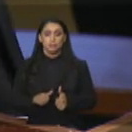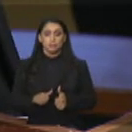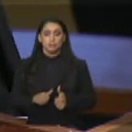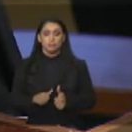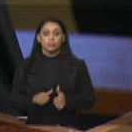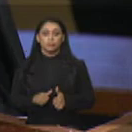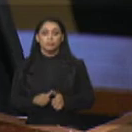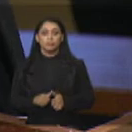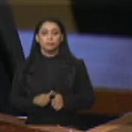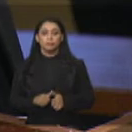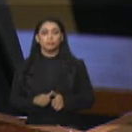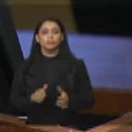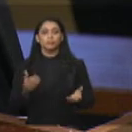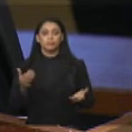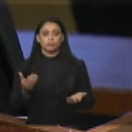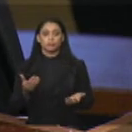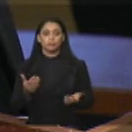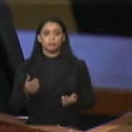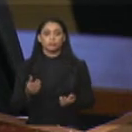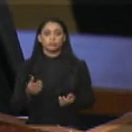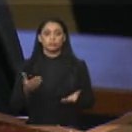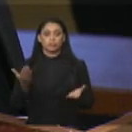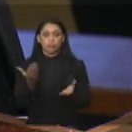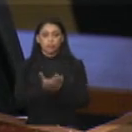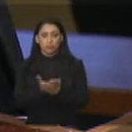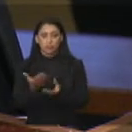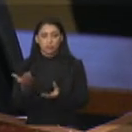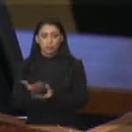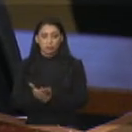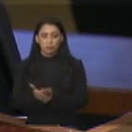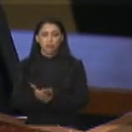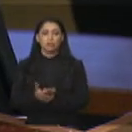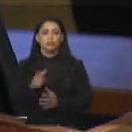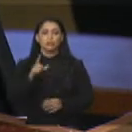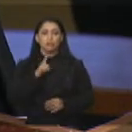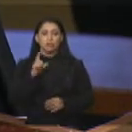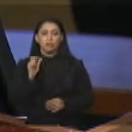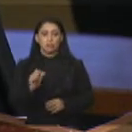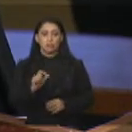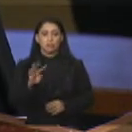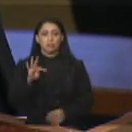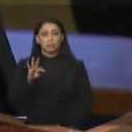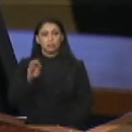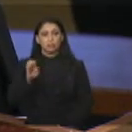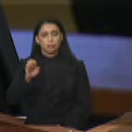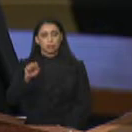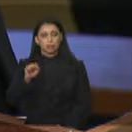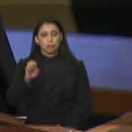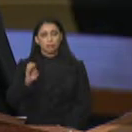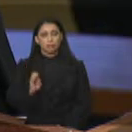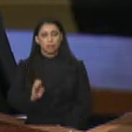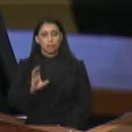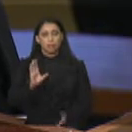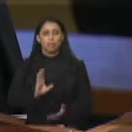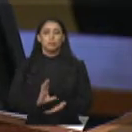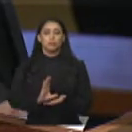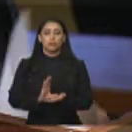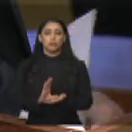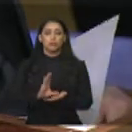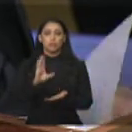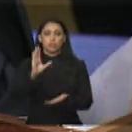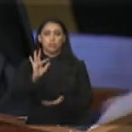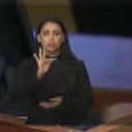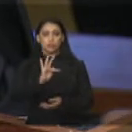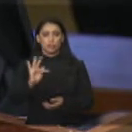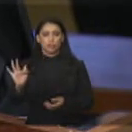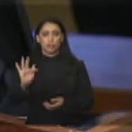a essência das ações de controle concentrado, debruçando-me sobre as teses deduzidas pelo Conselho Federal da Ordem dos